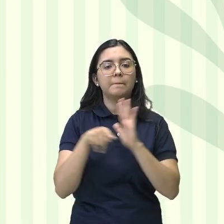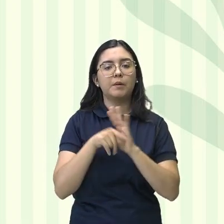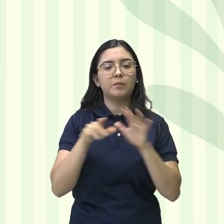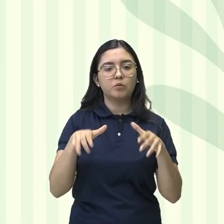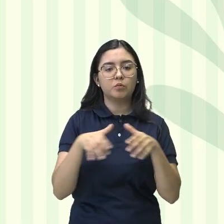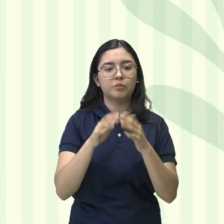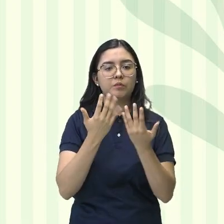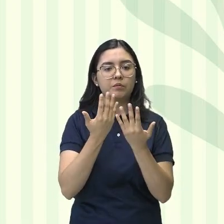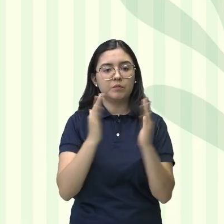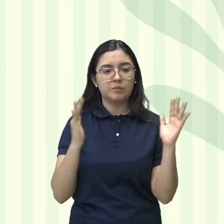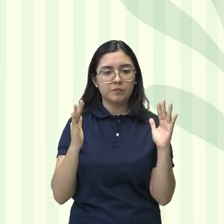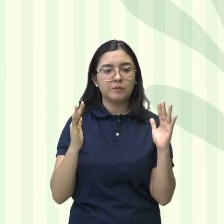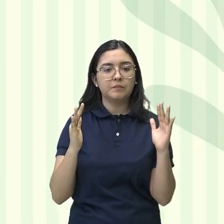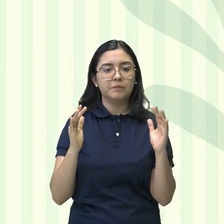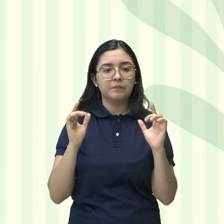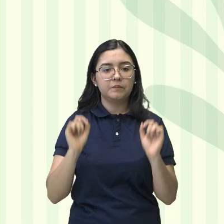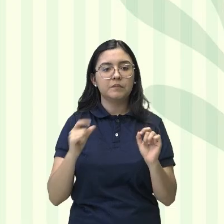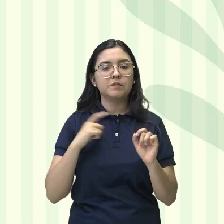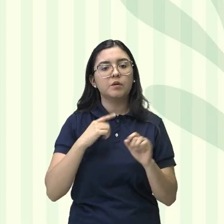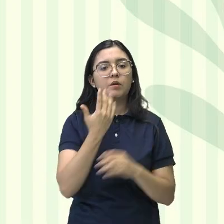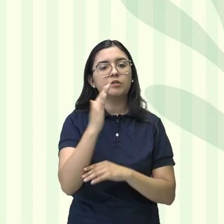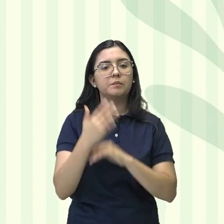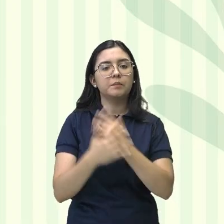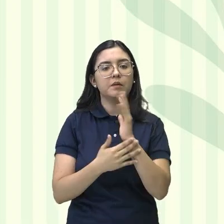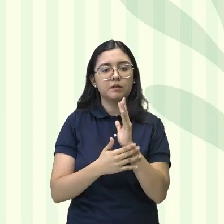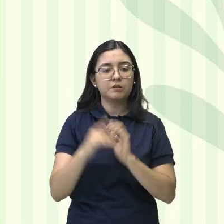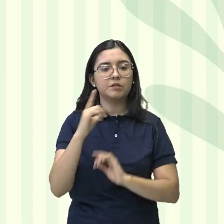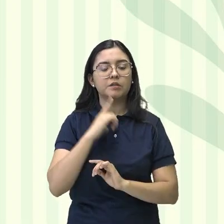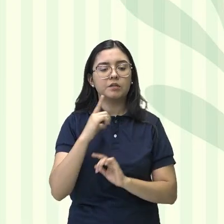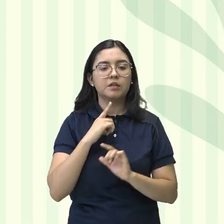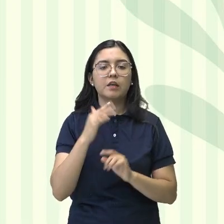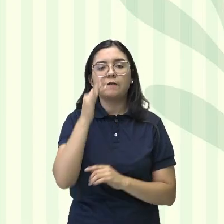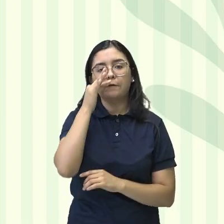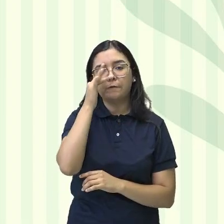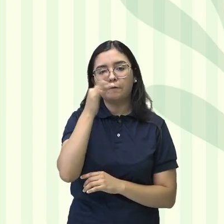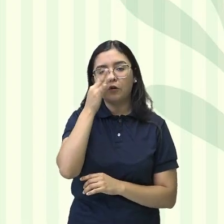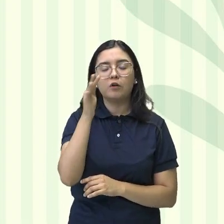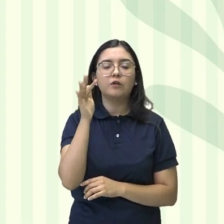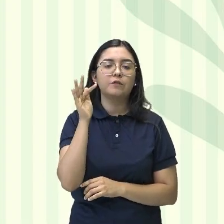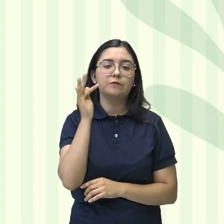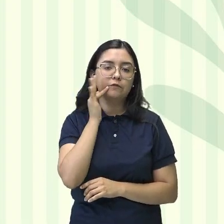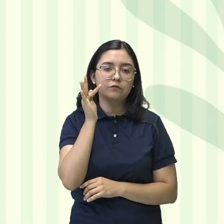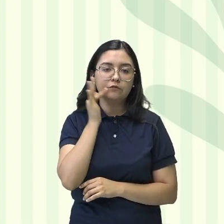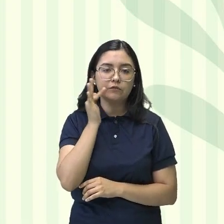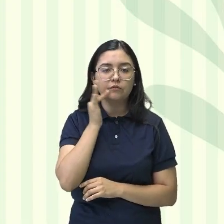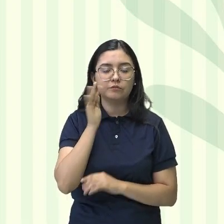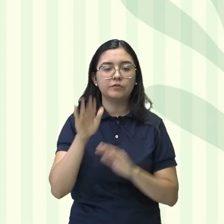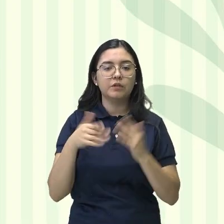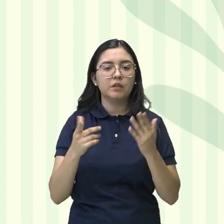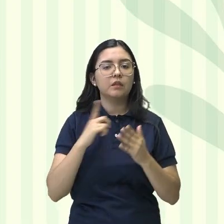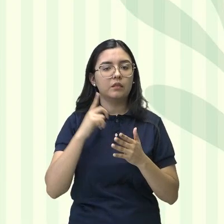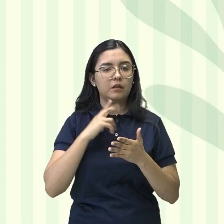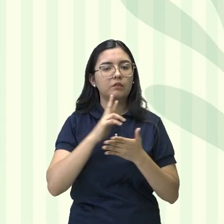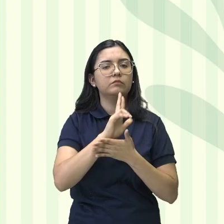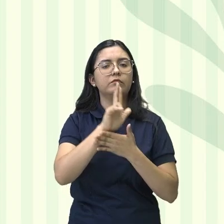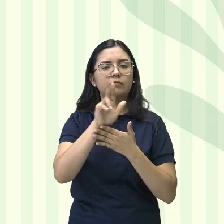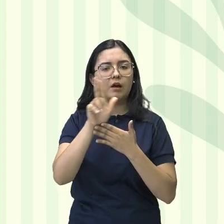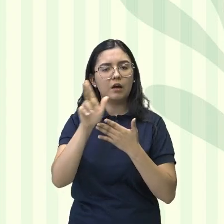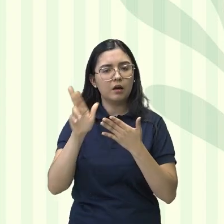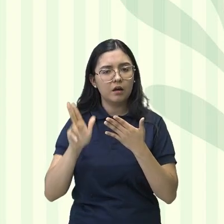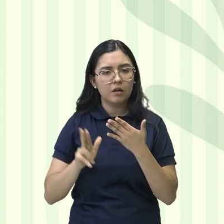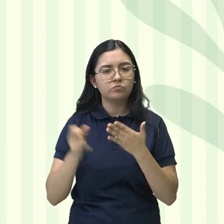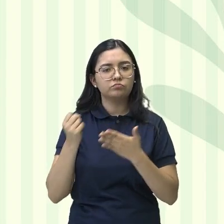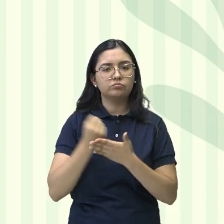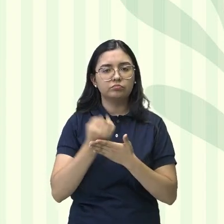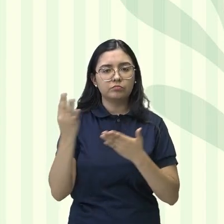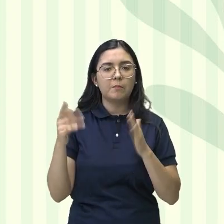aí das angiospermas, pessoal, são aquelas plantas que possuem flores, frutos, né? Então, a gente tem uma grande diversidade